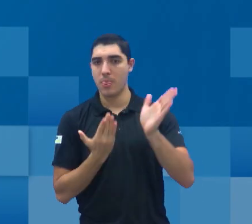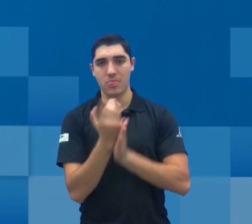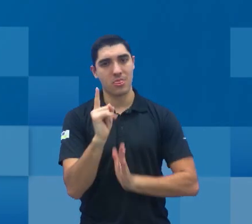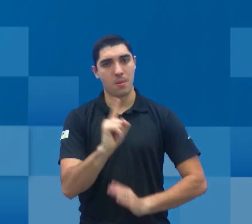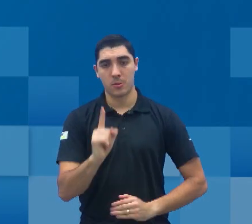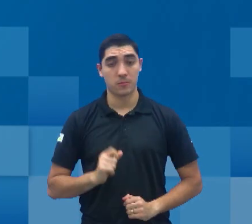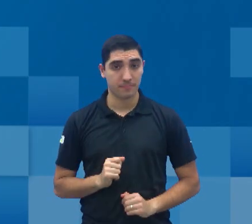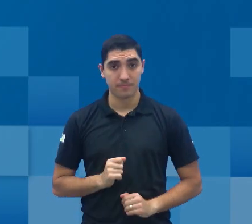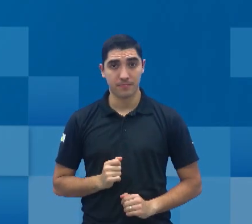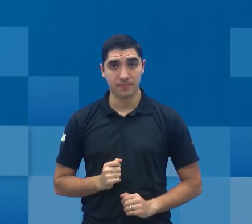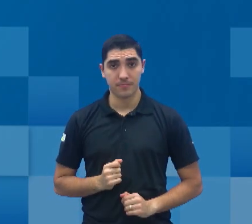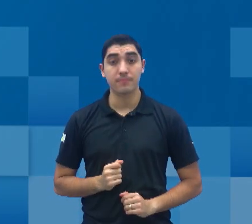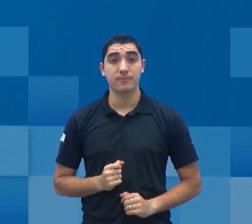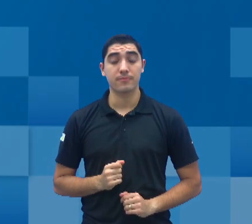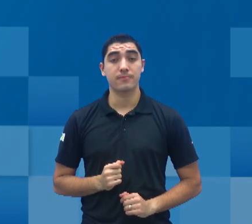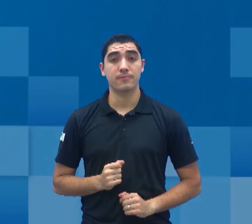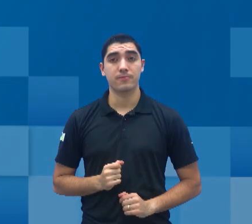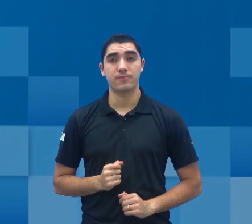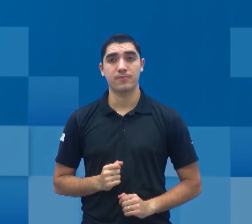rejeitado.